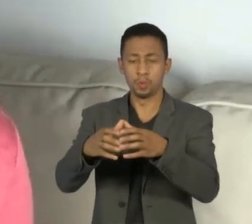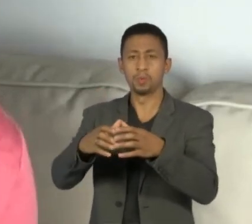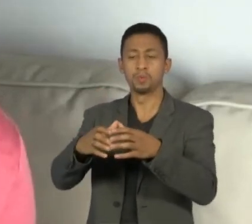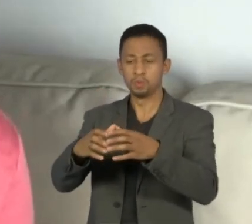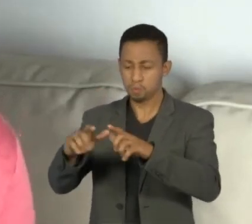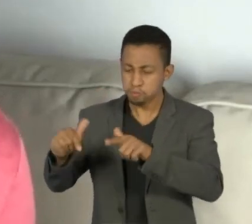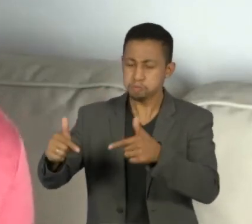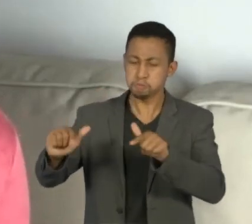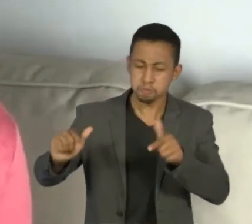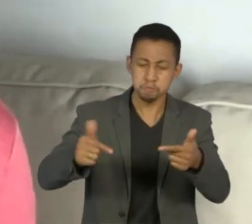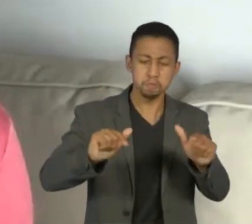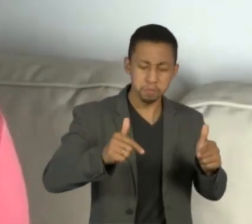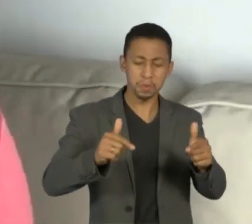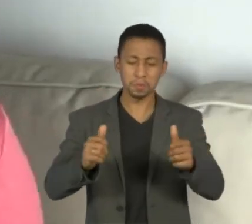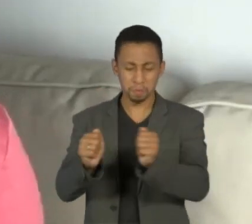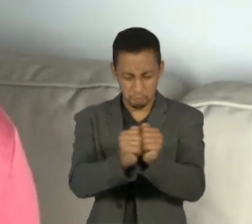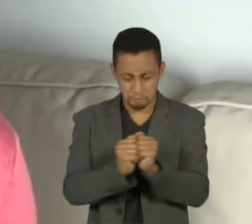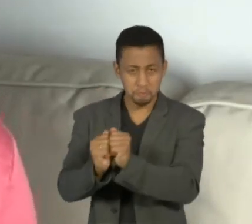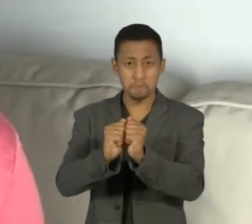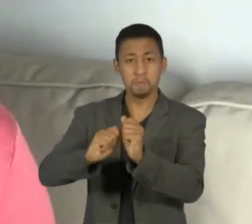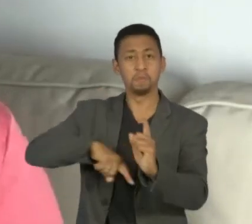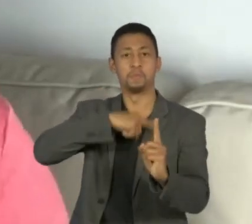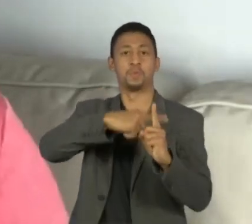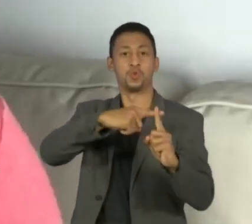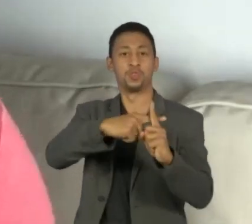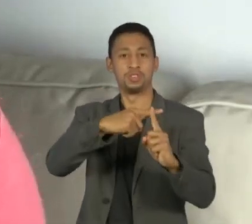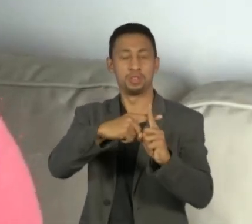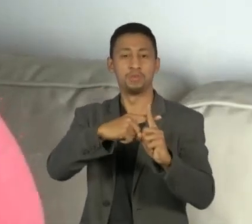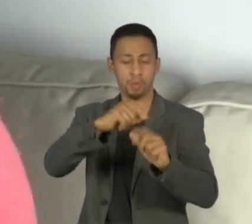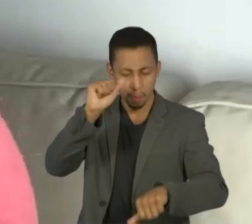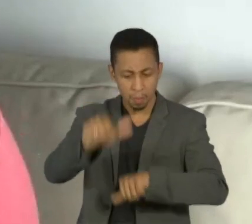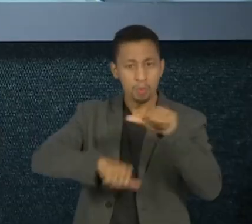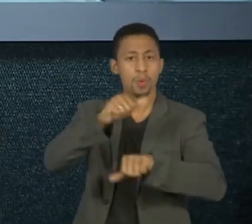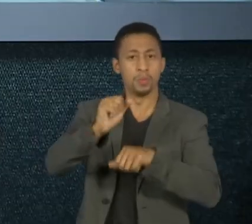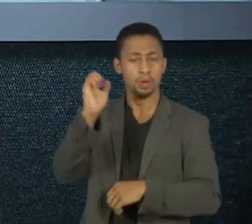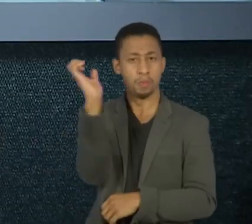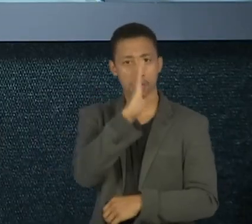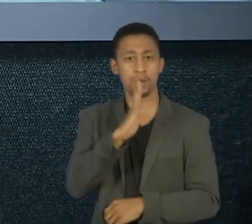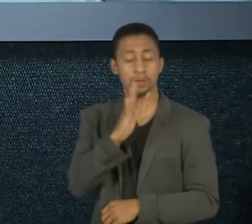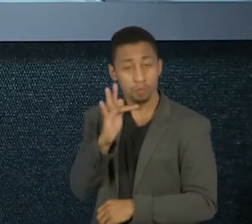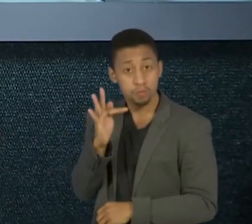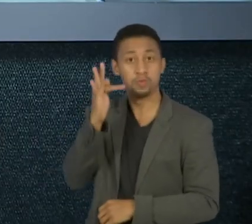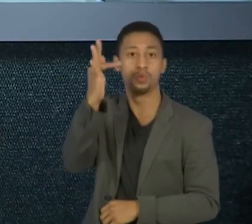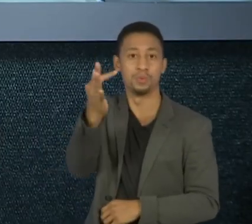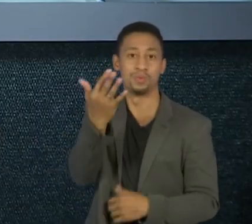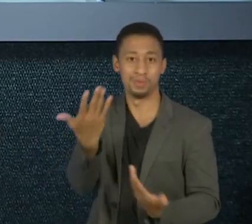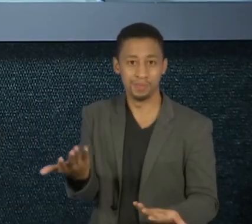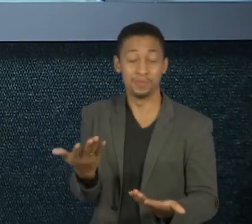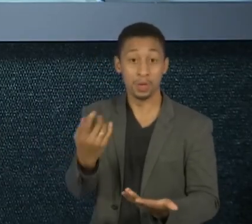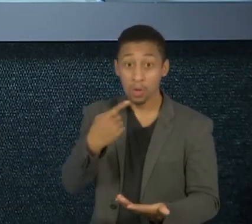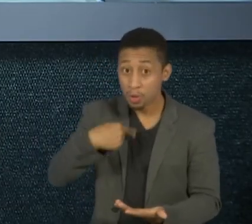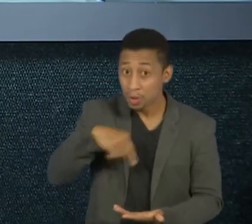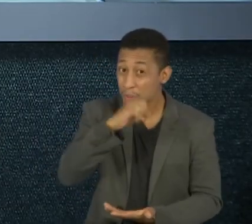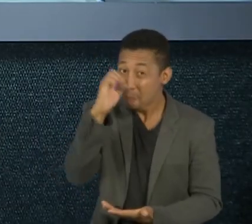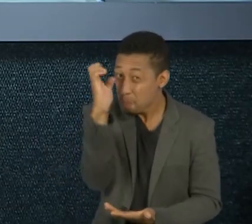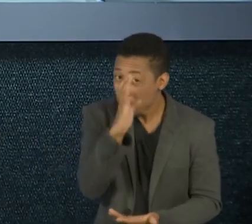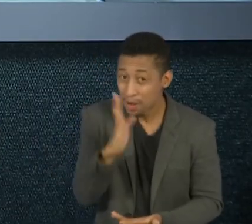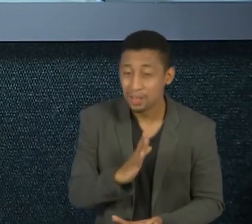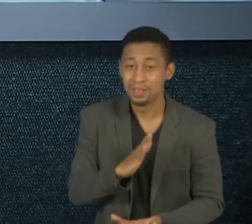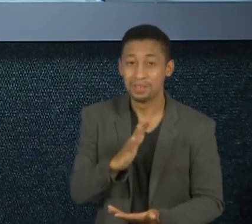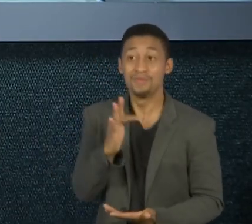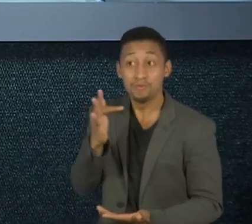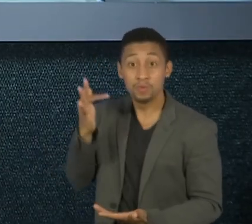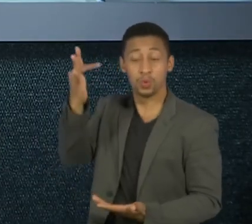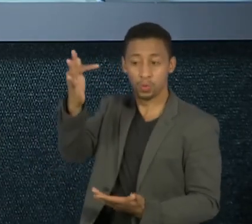ou podem contribuir de forma positiva para que o nosso país seja um país do futuro. E para que o nosso país seja um país do futuro, nós não podemos